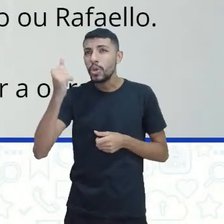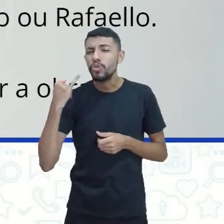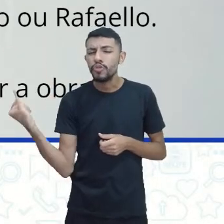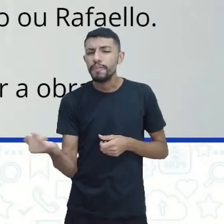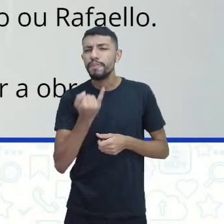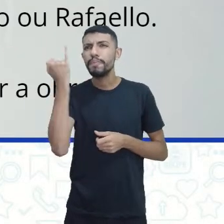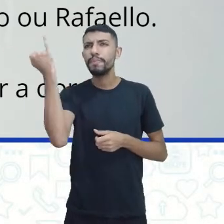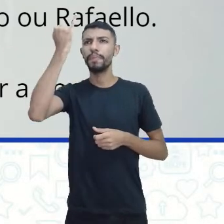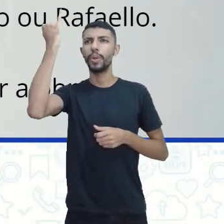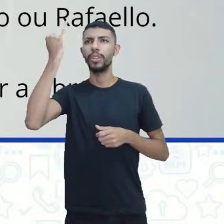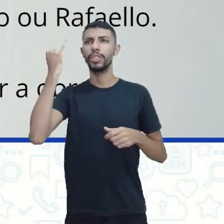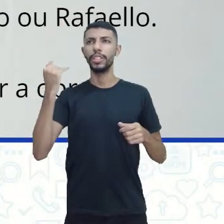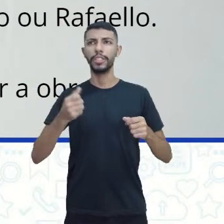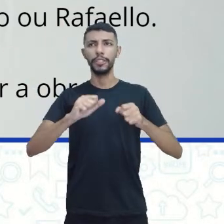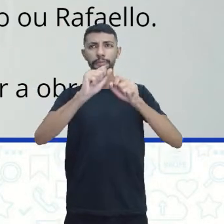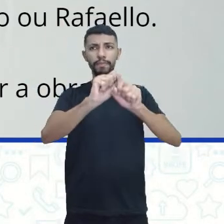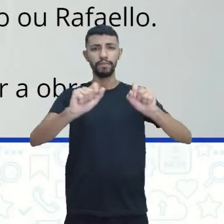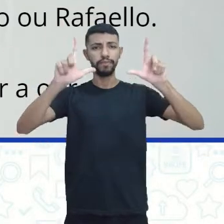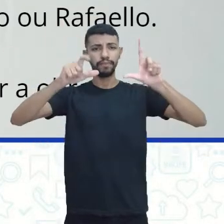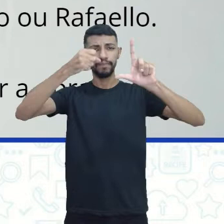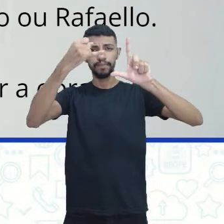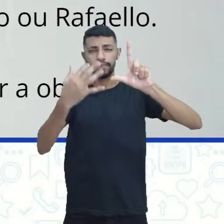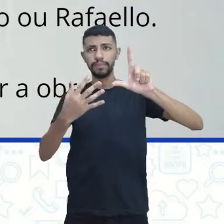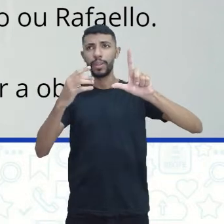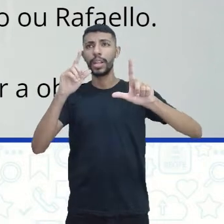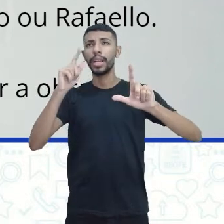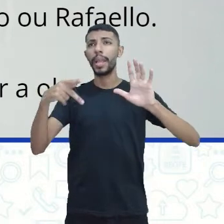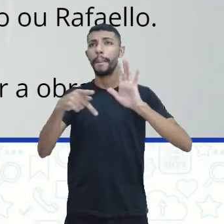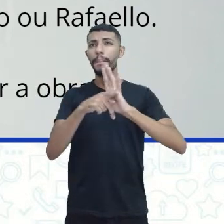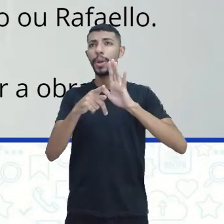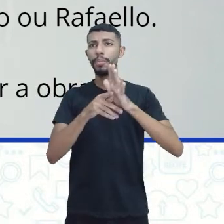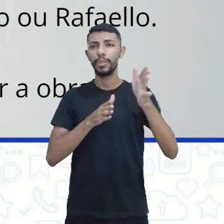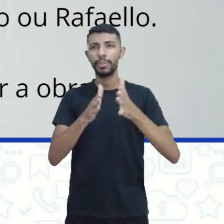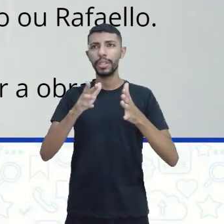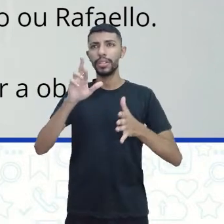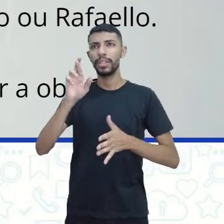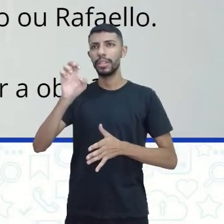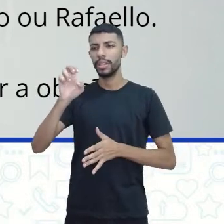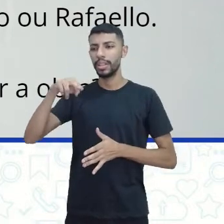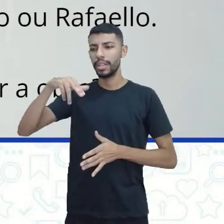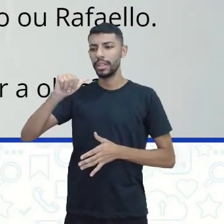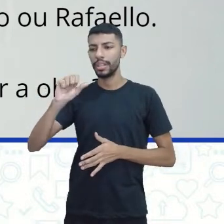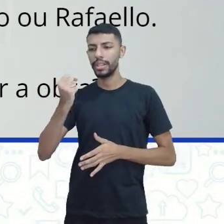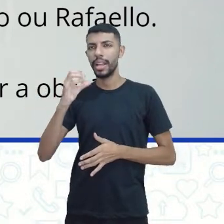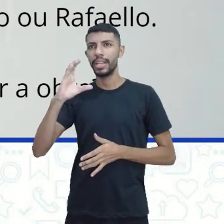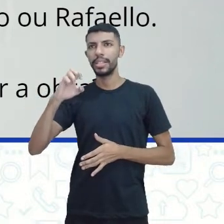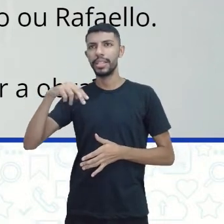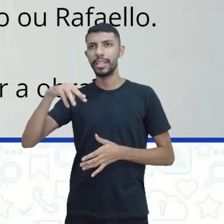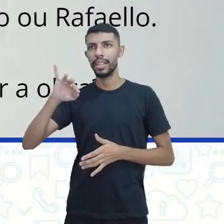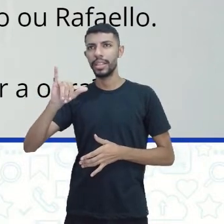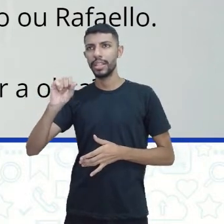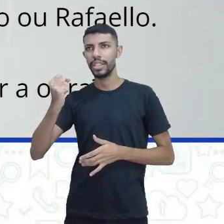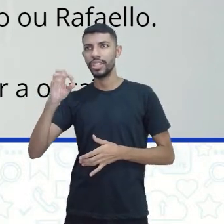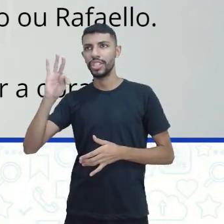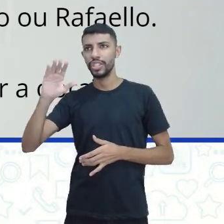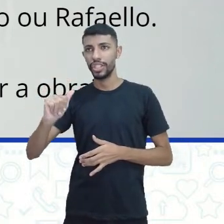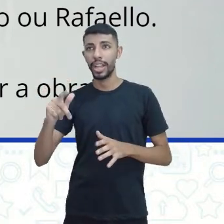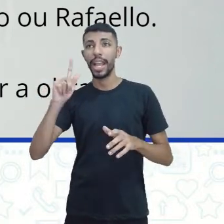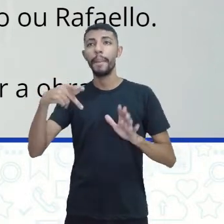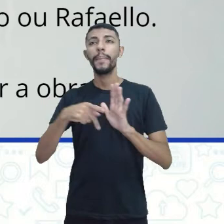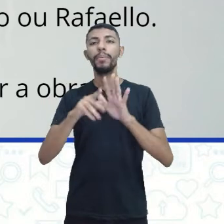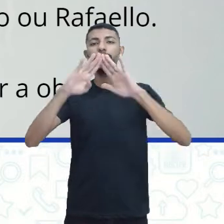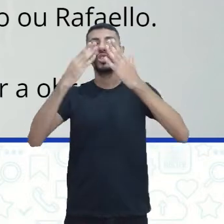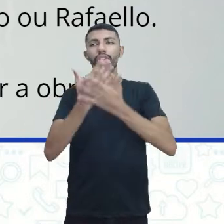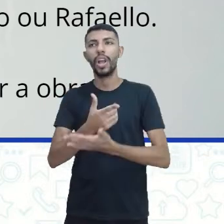prestigiados quadros do período renascentista, que é a Escola de Atenas, do pintor Rafaelo, ele se